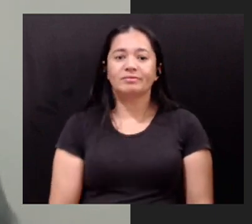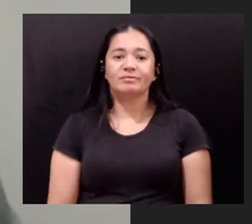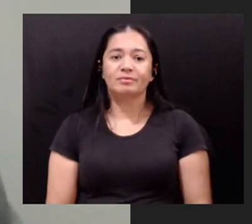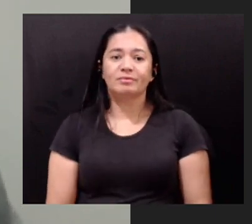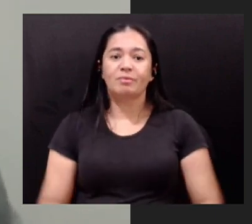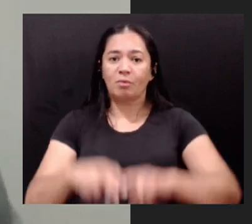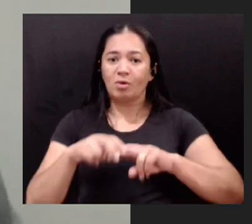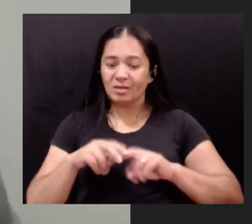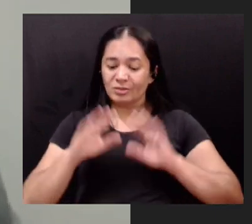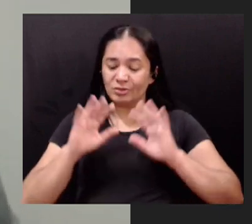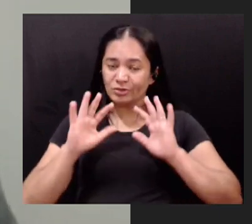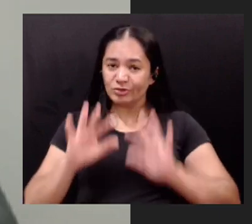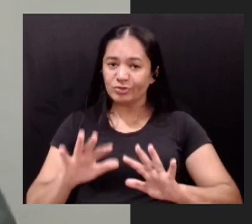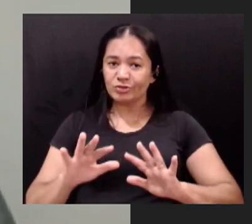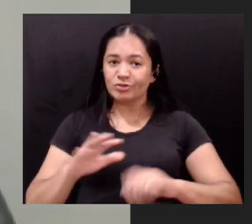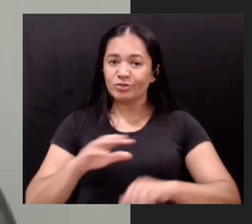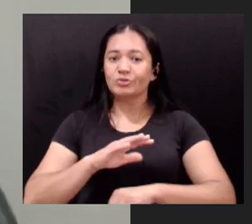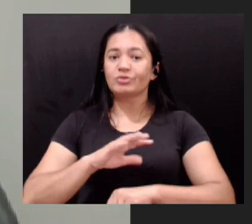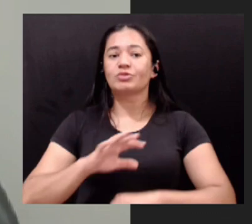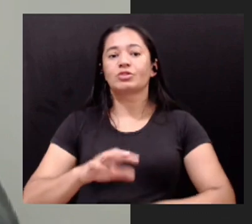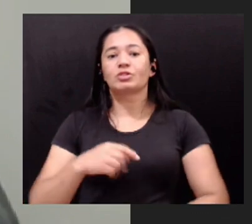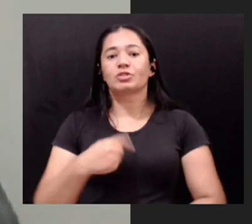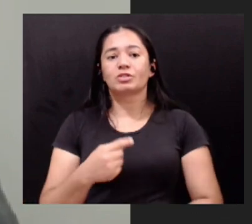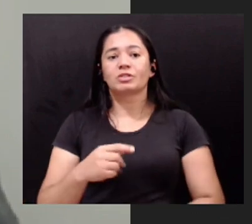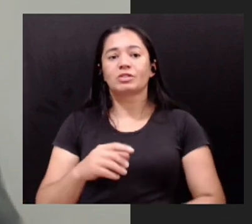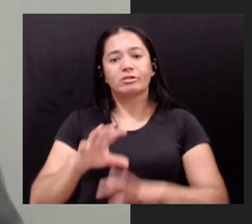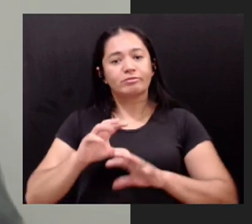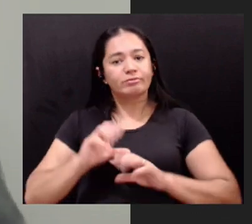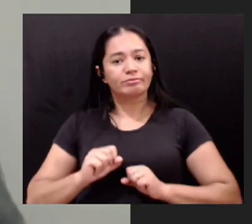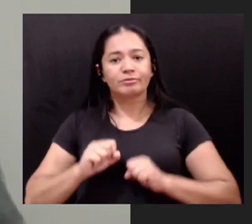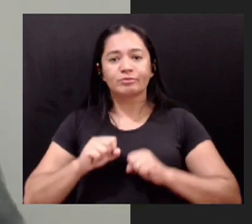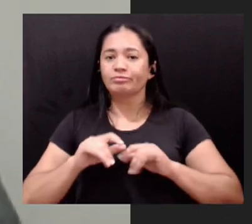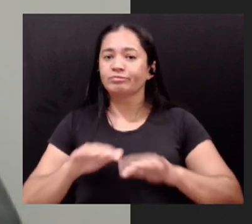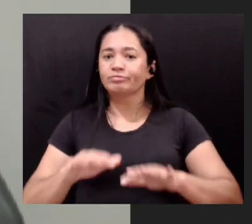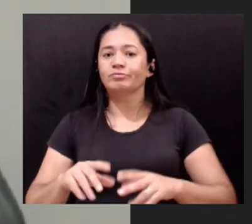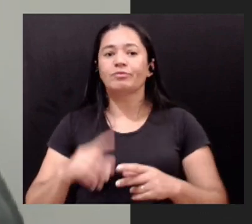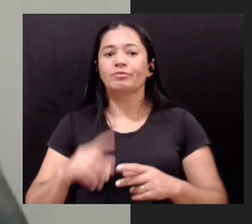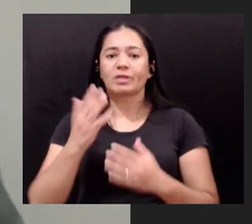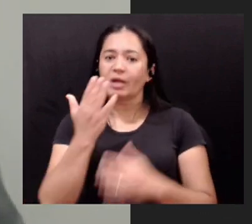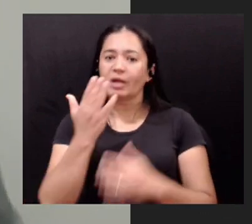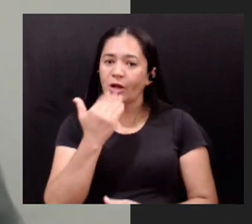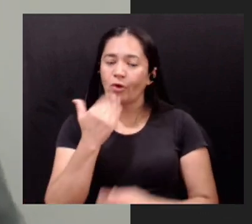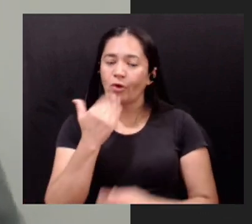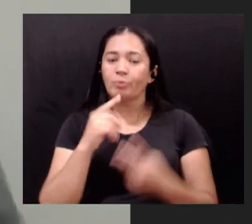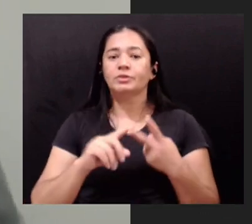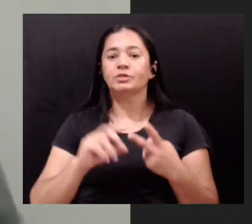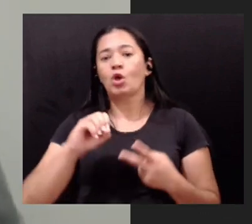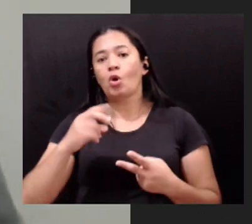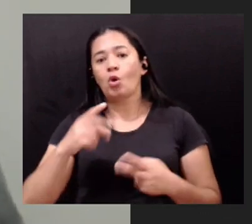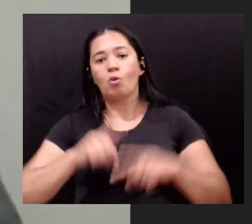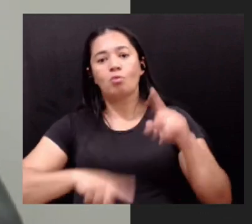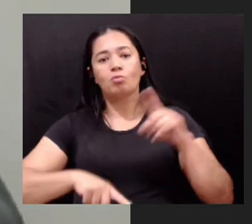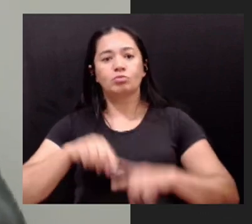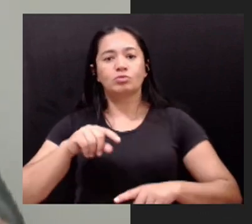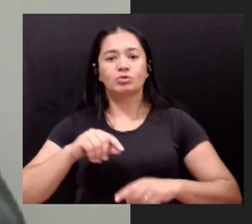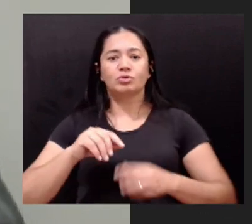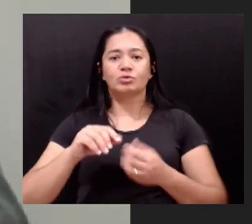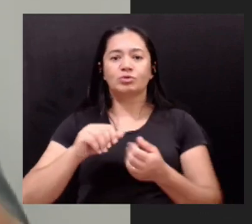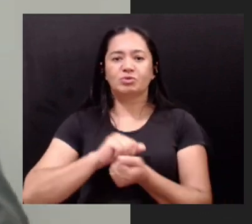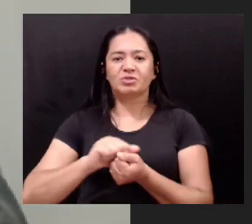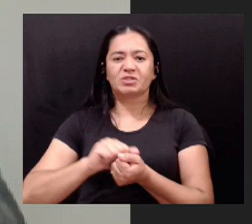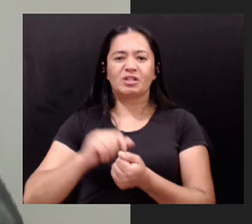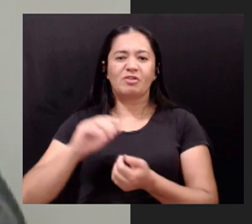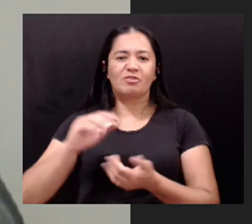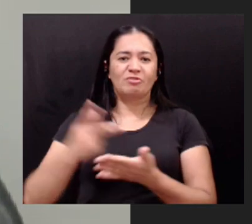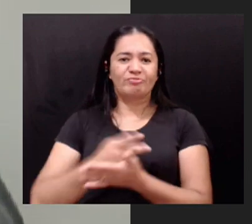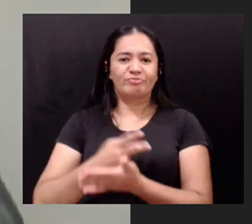forma que ocorre a contaminação, alimentos ou produtos ali mal lavados, contaminados com a bactéria que,